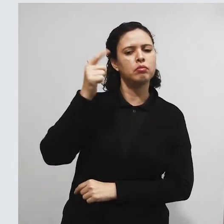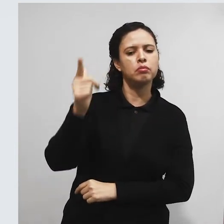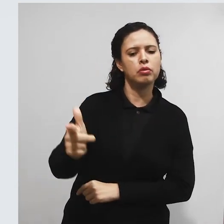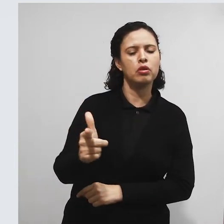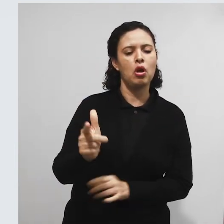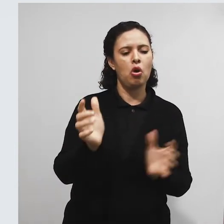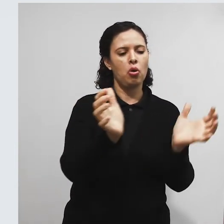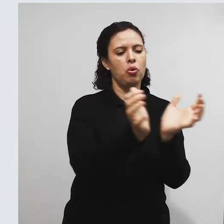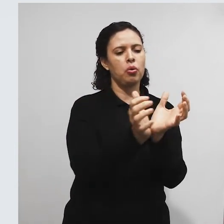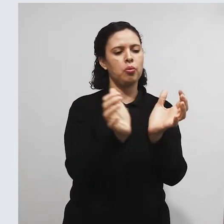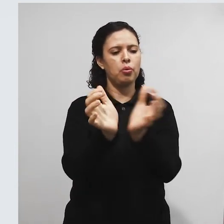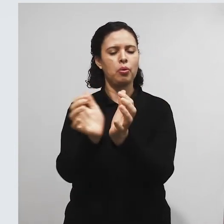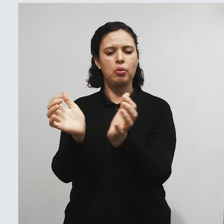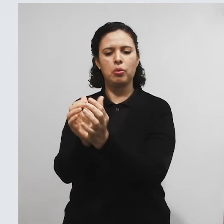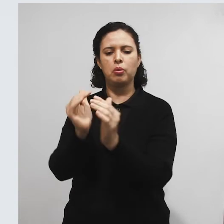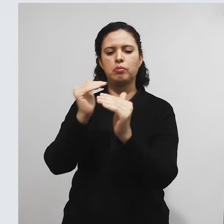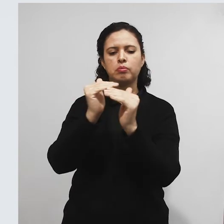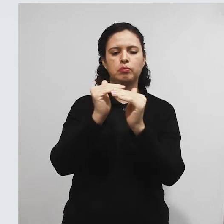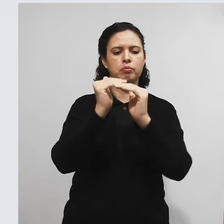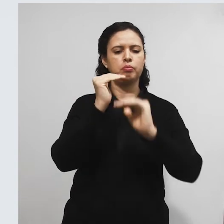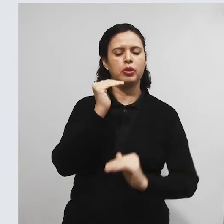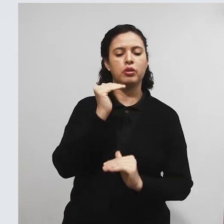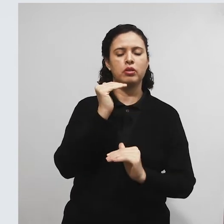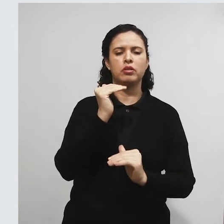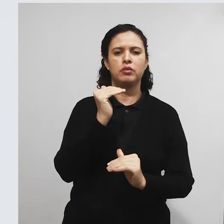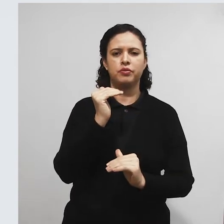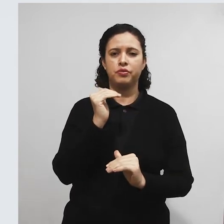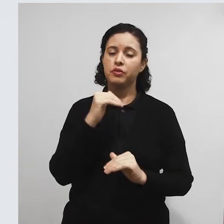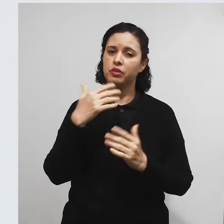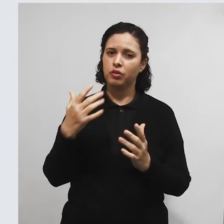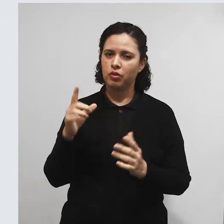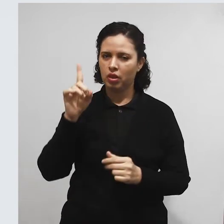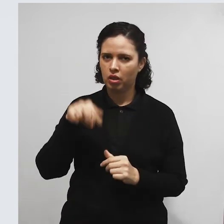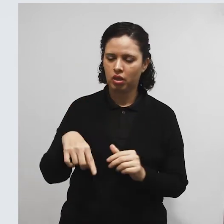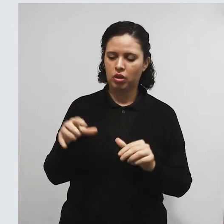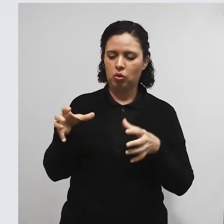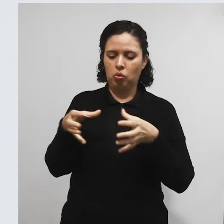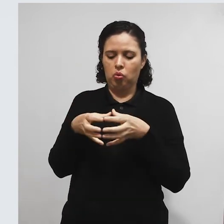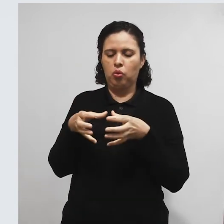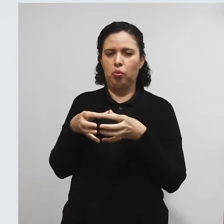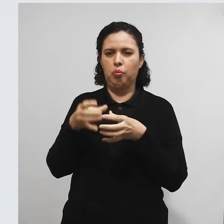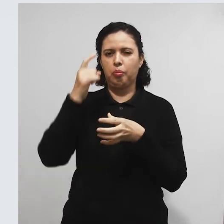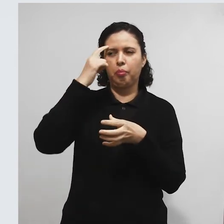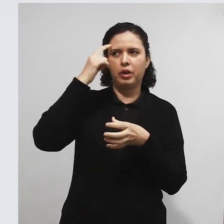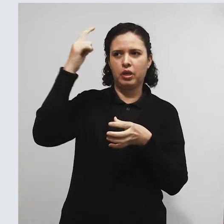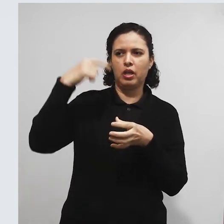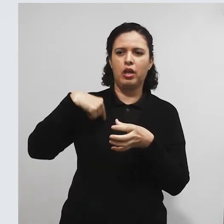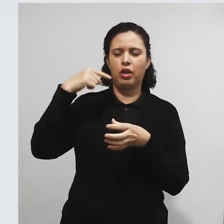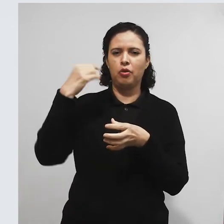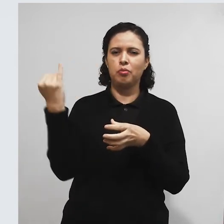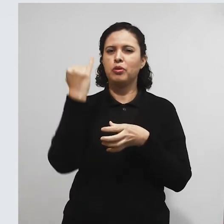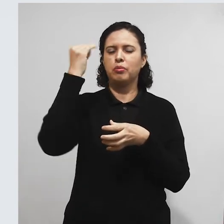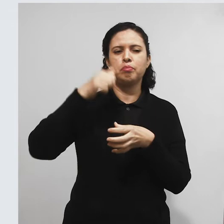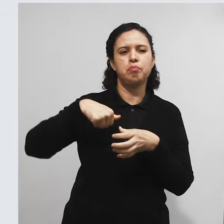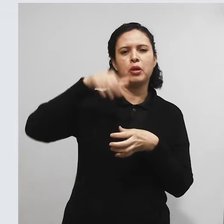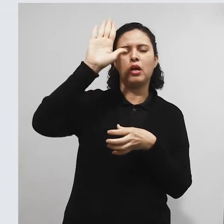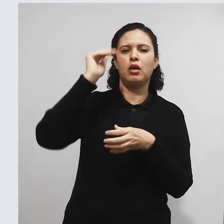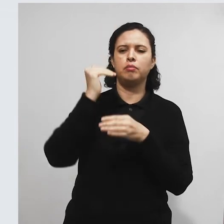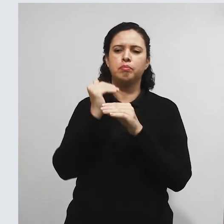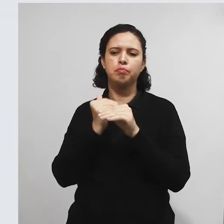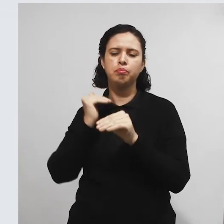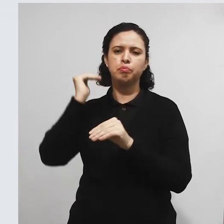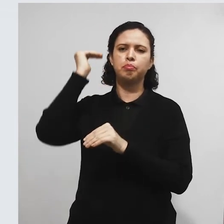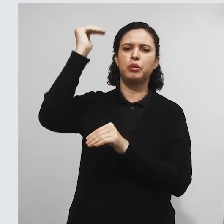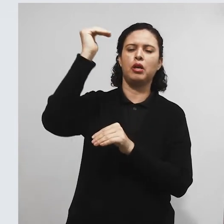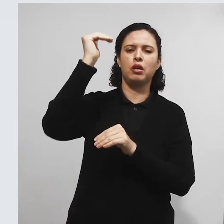grupos humanos à sua volta. Então ele vai sempre se considerar o centro das atenções, né, o